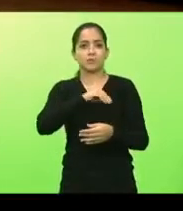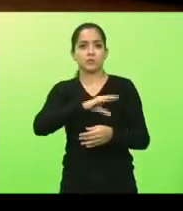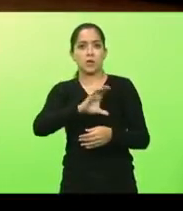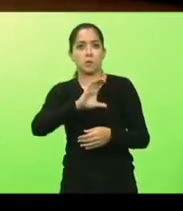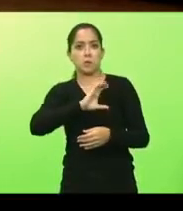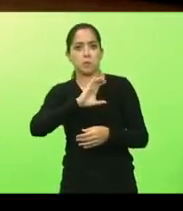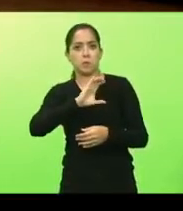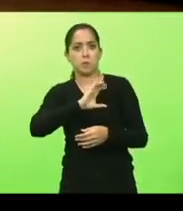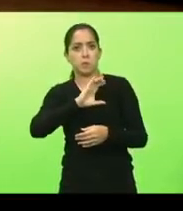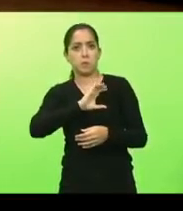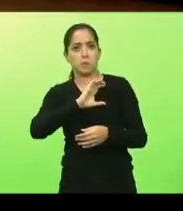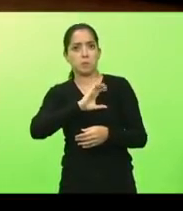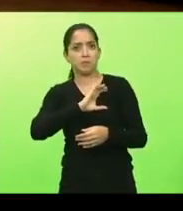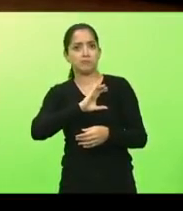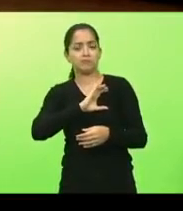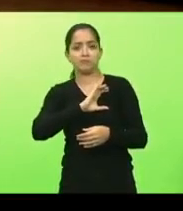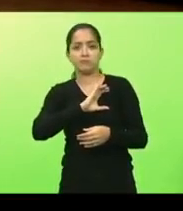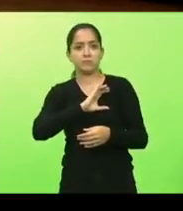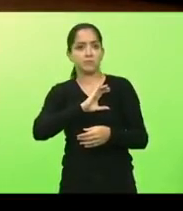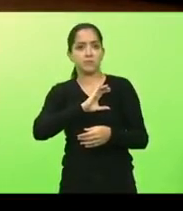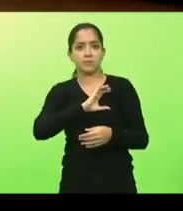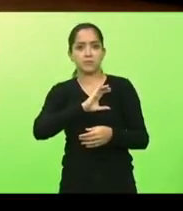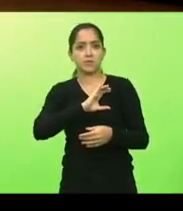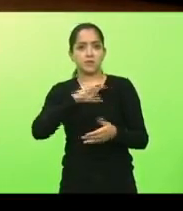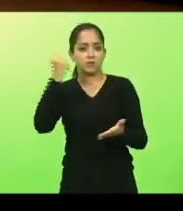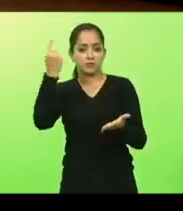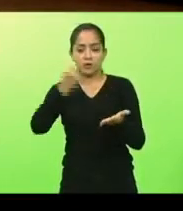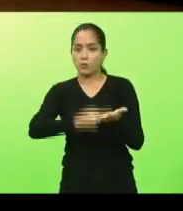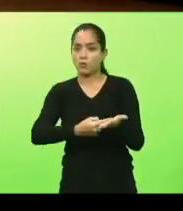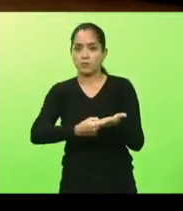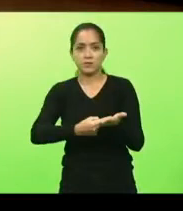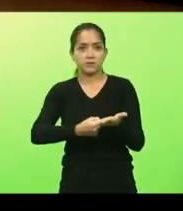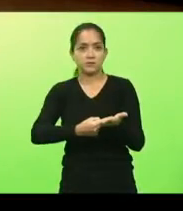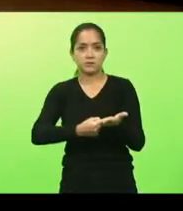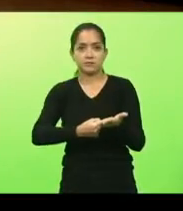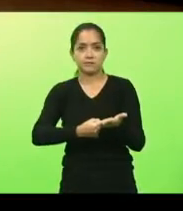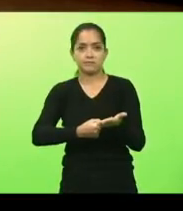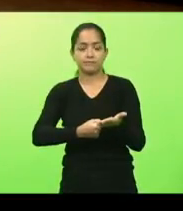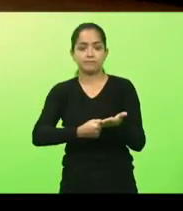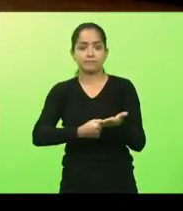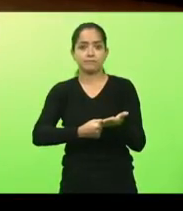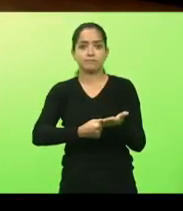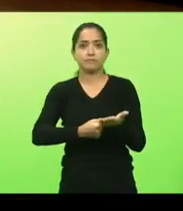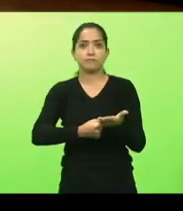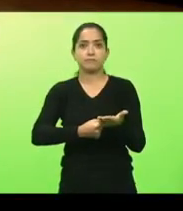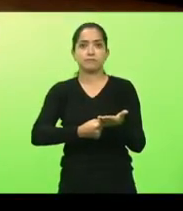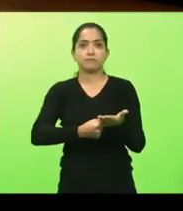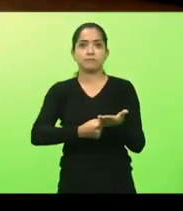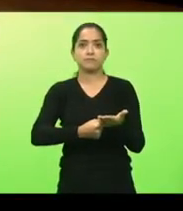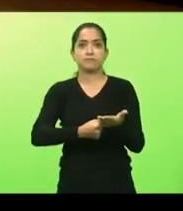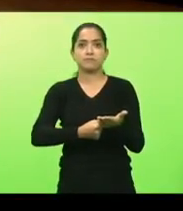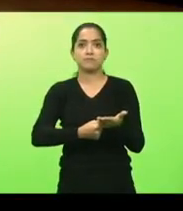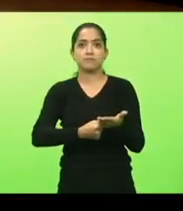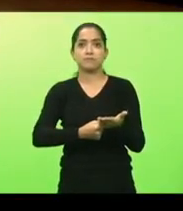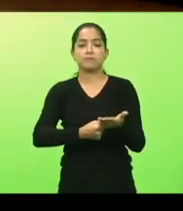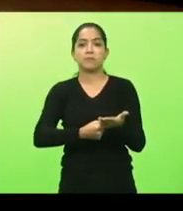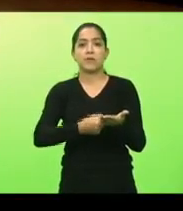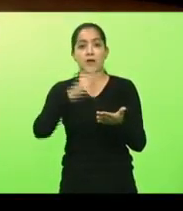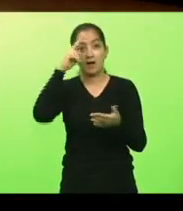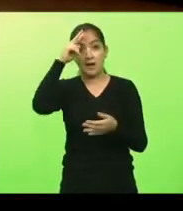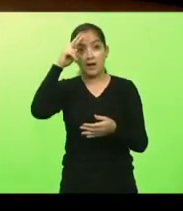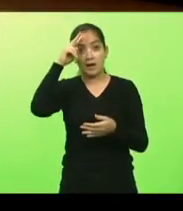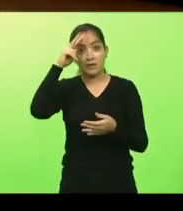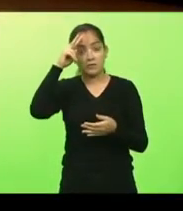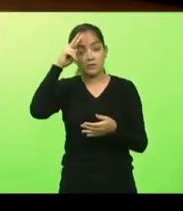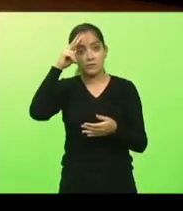estão honrando a farda e não estão honrando a história,